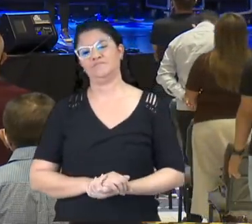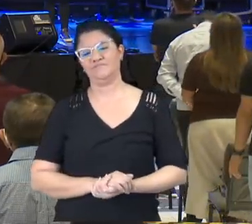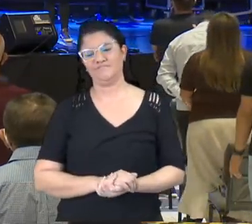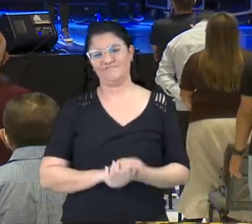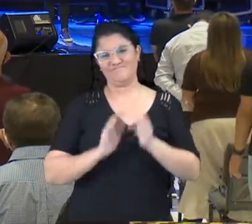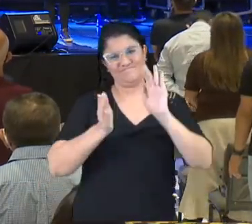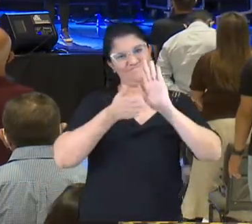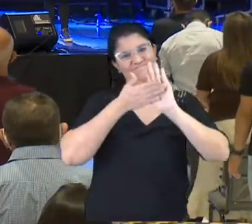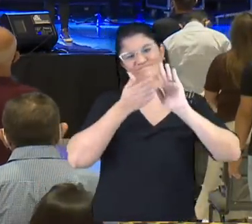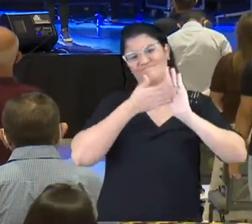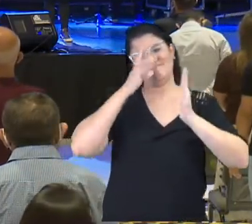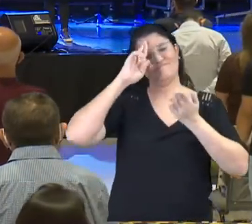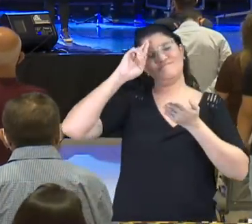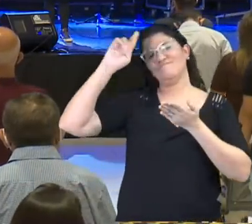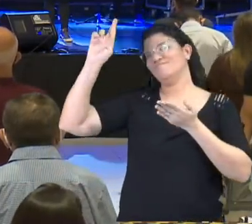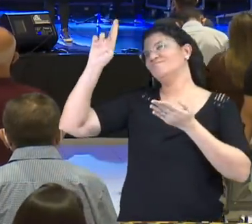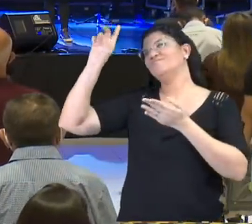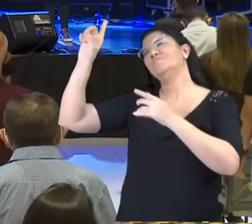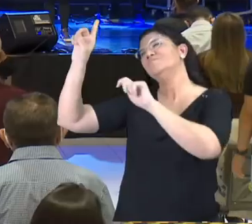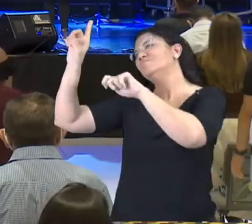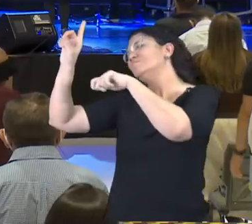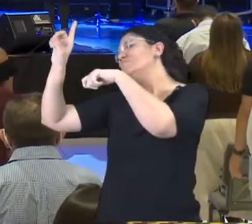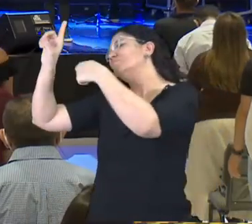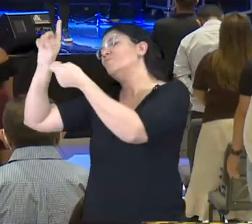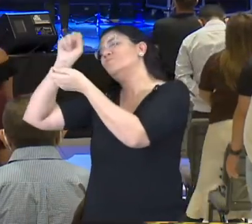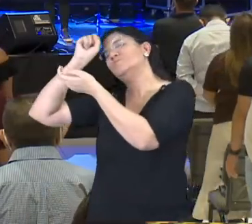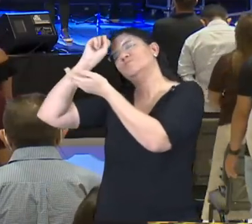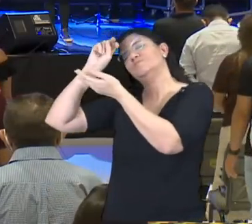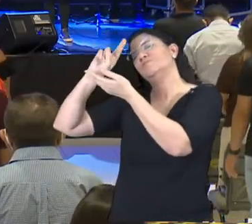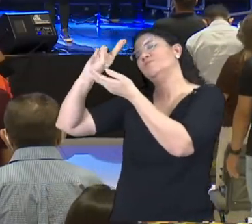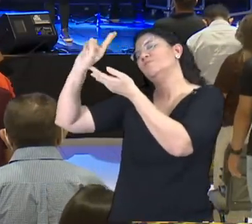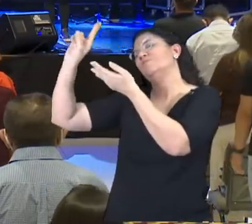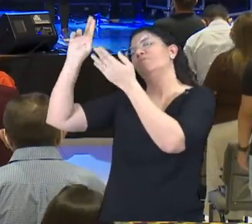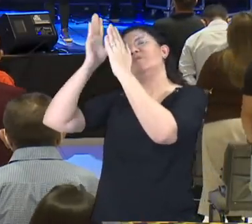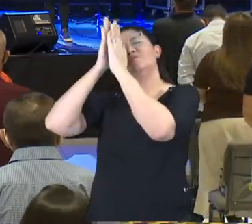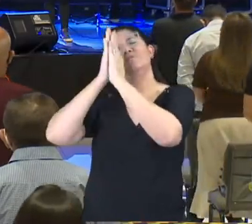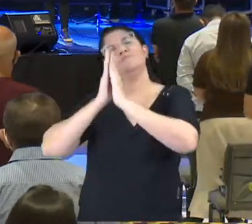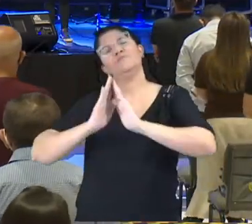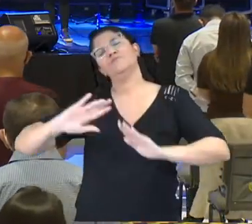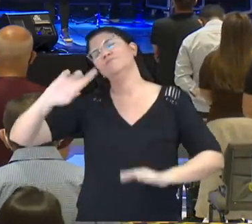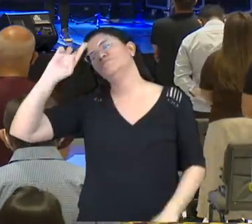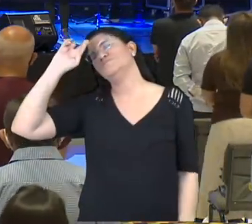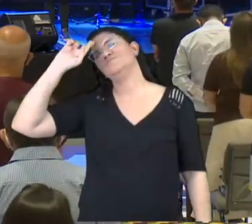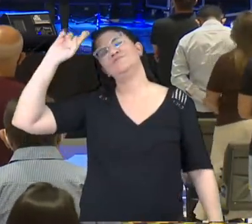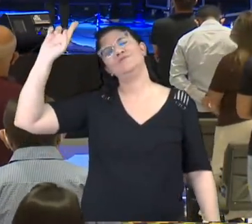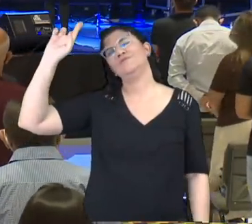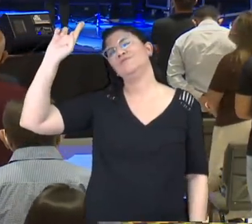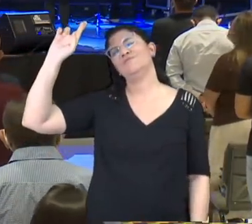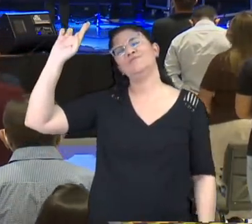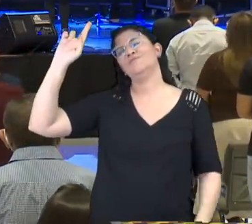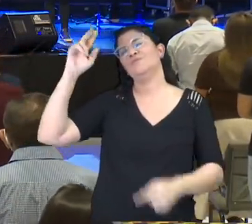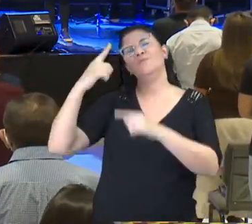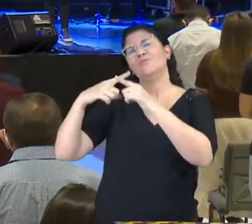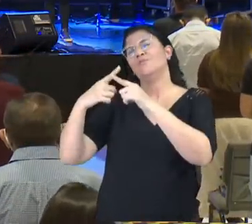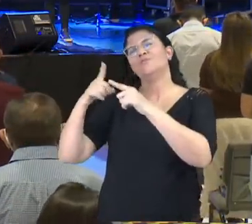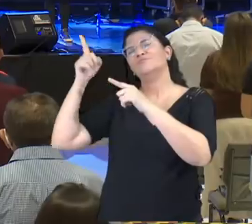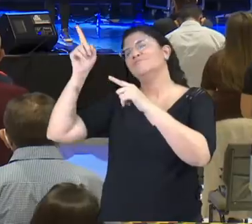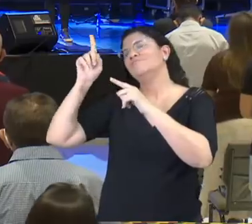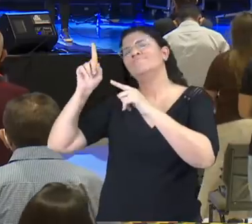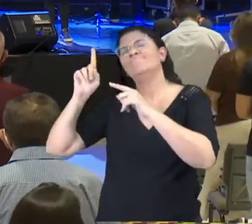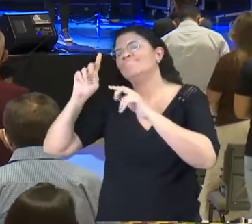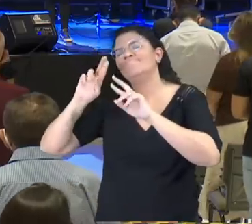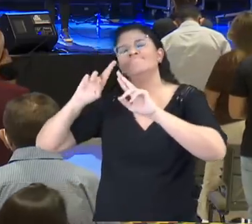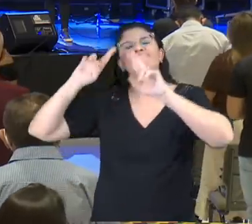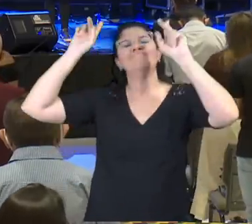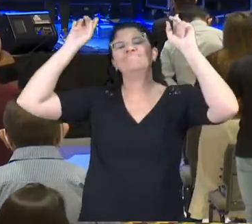seja o teu nome, Senhor. Te adoramos porque tu és Senhor. Isso faz toda a diferença.